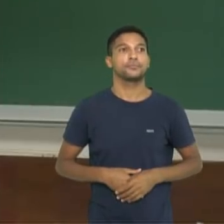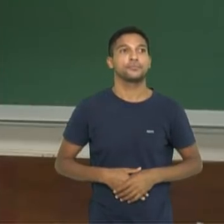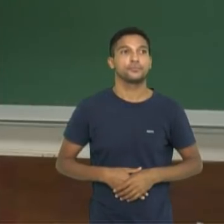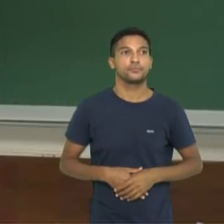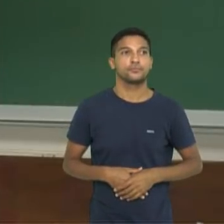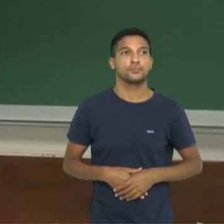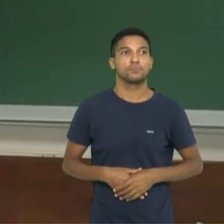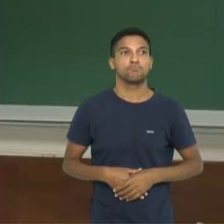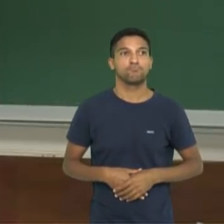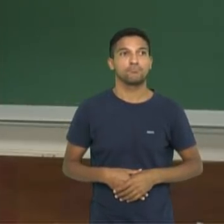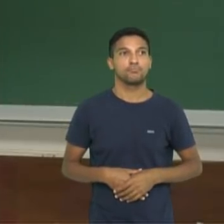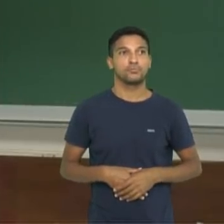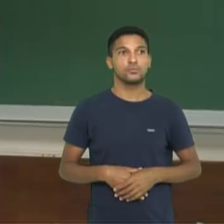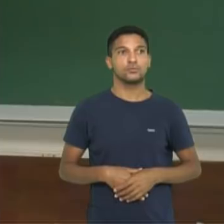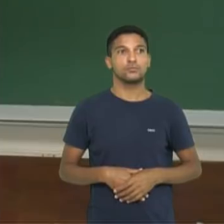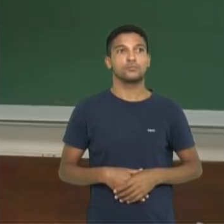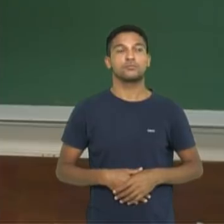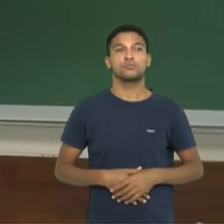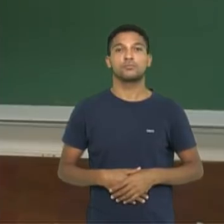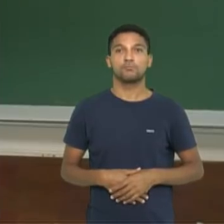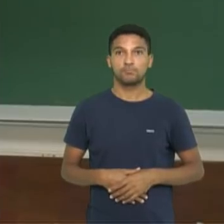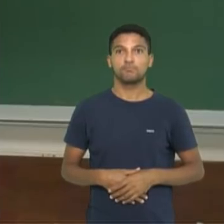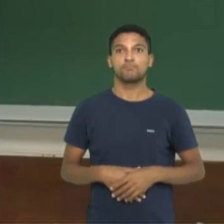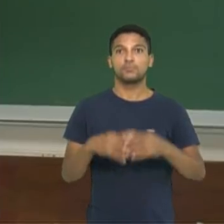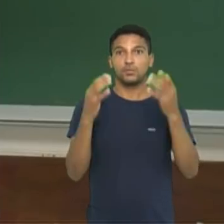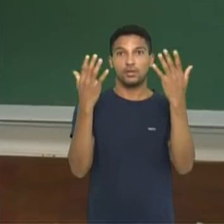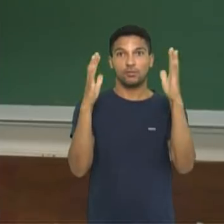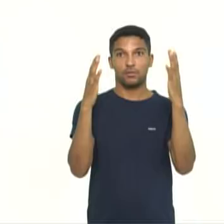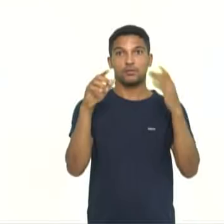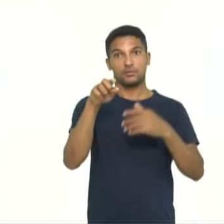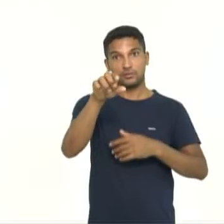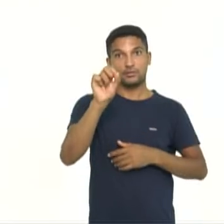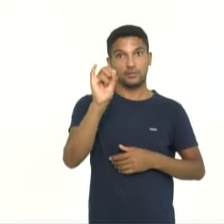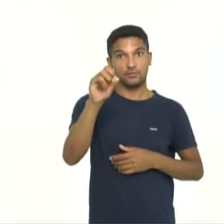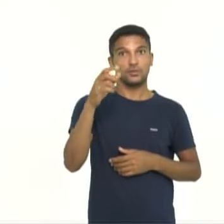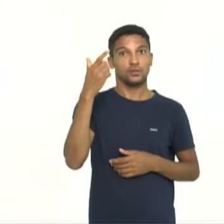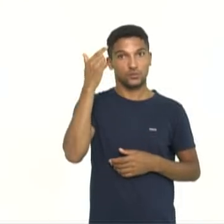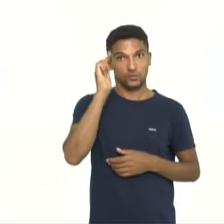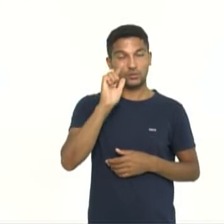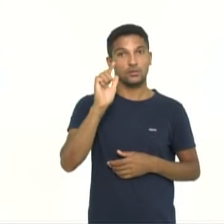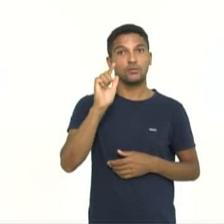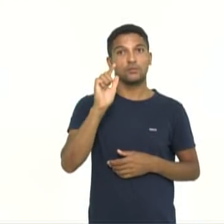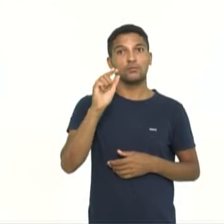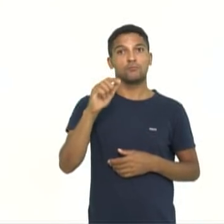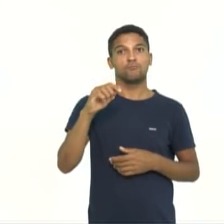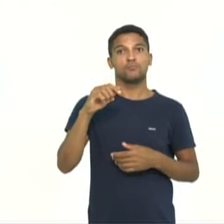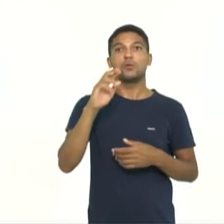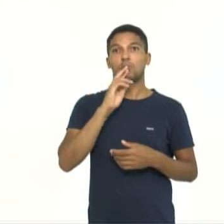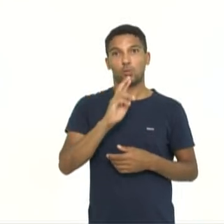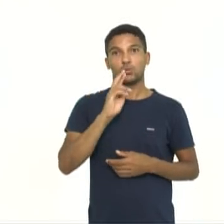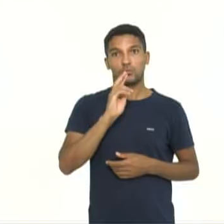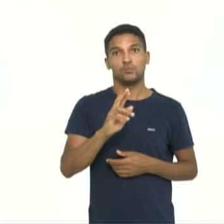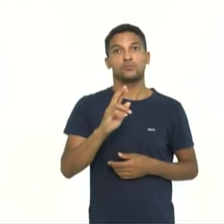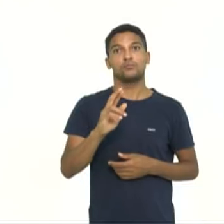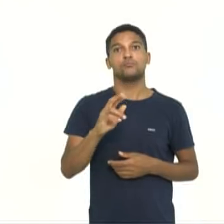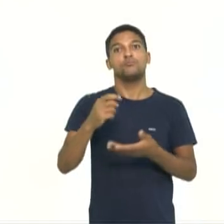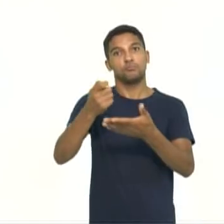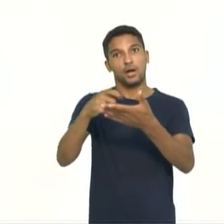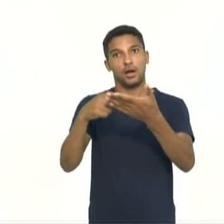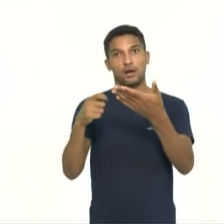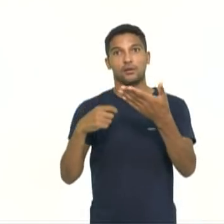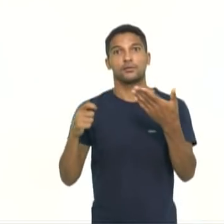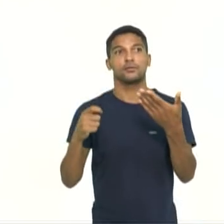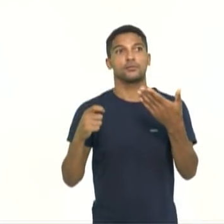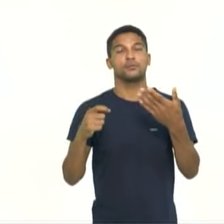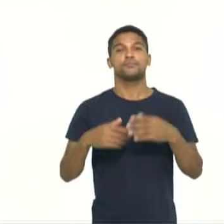essas conjunções, com certeza acertaram também. Ok? Então, a gente nessa aula fizemos uma revisão, né, do conceito de